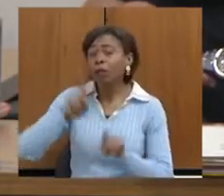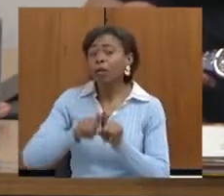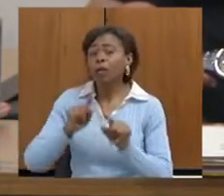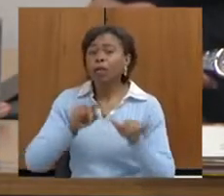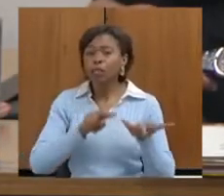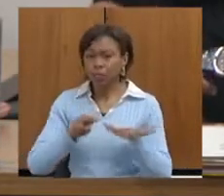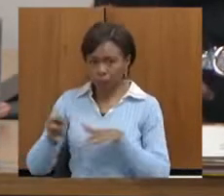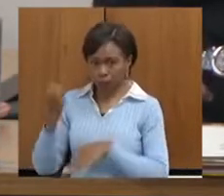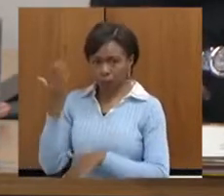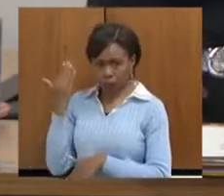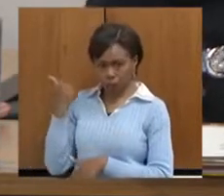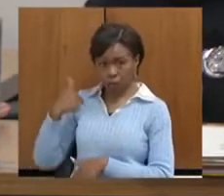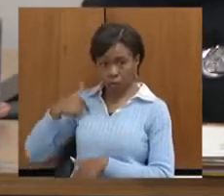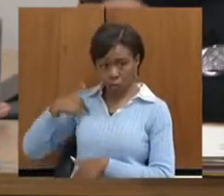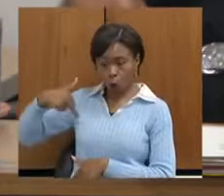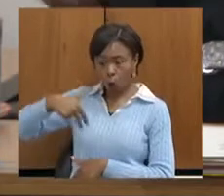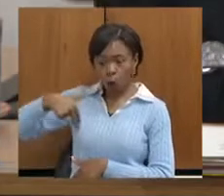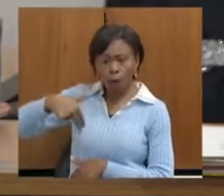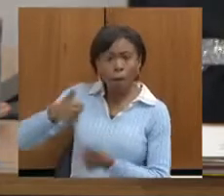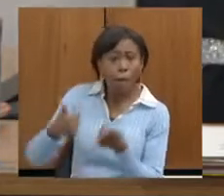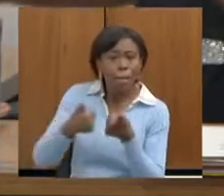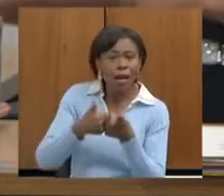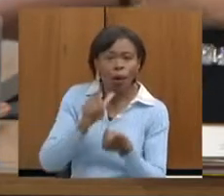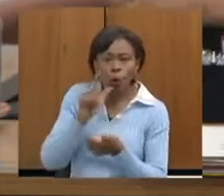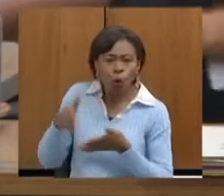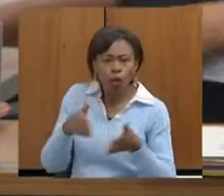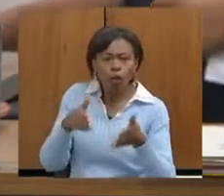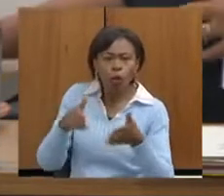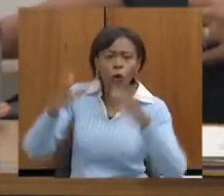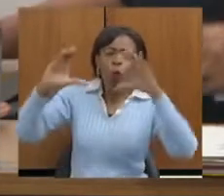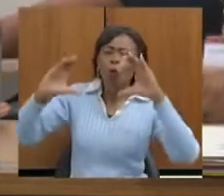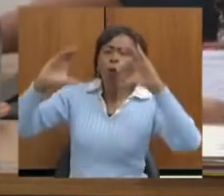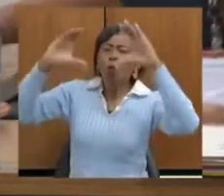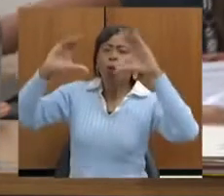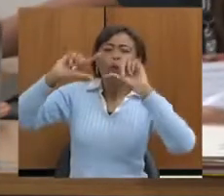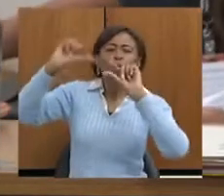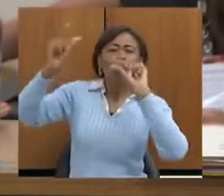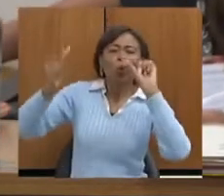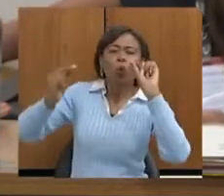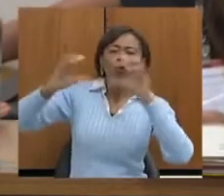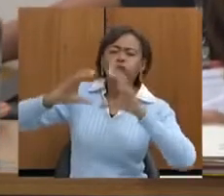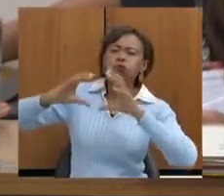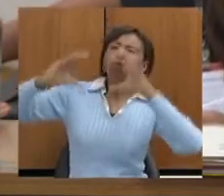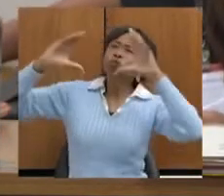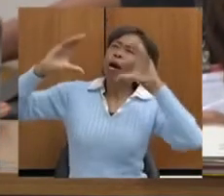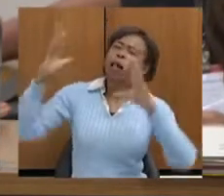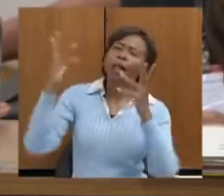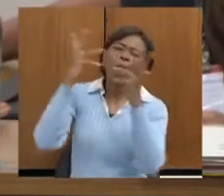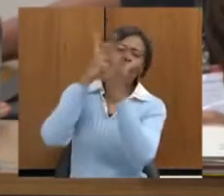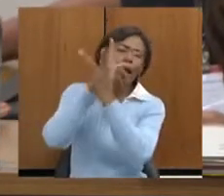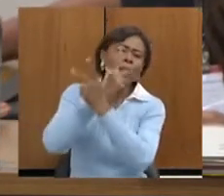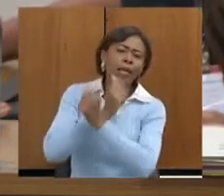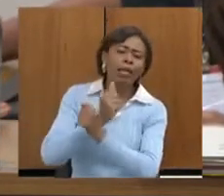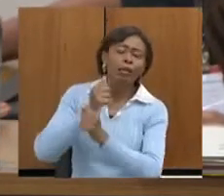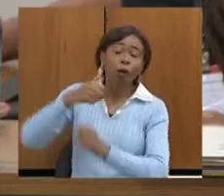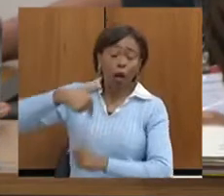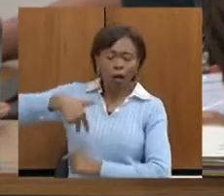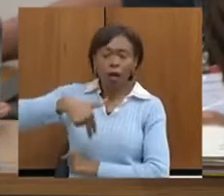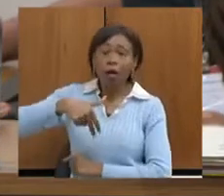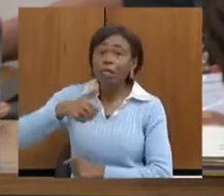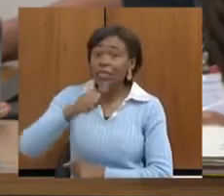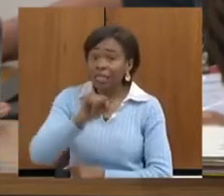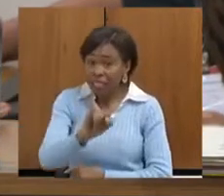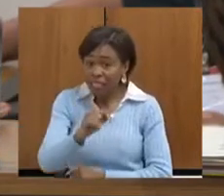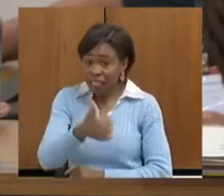semanas atrás eu tava passando perto do rio estava uma lua cheia e tava lindo e se eu passar seu há dez anos